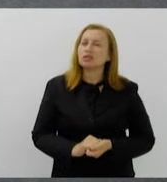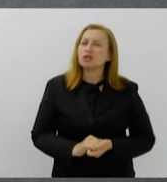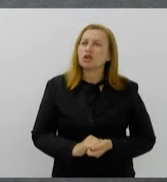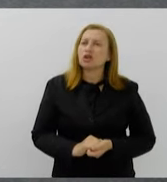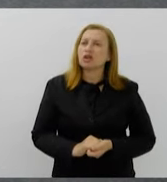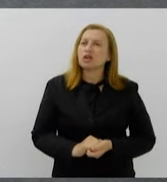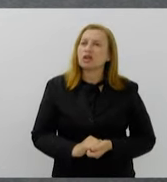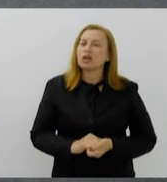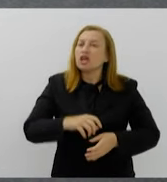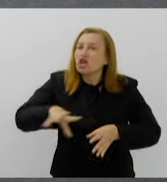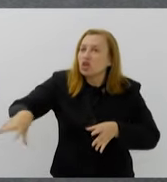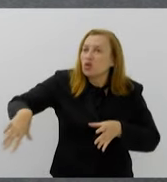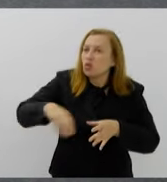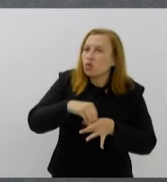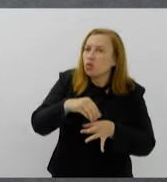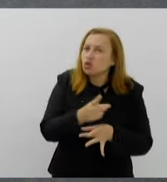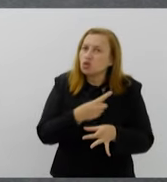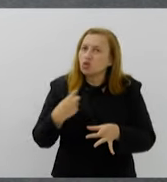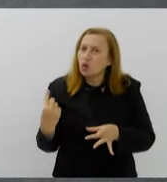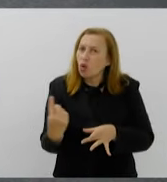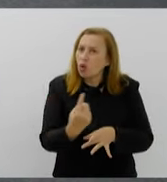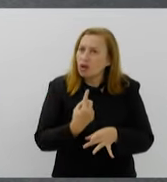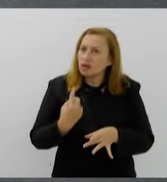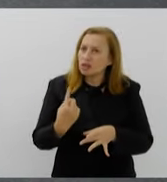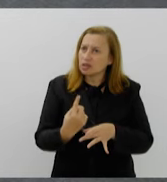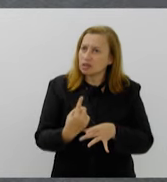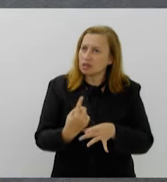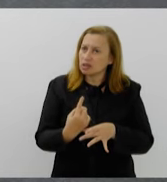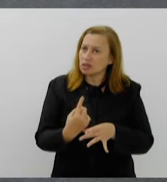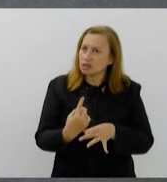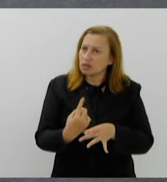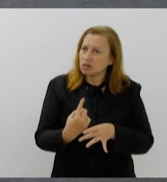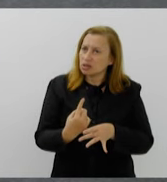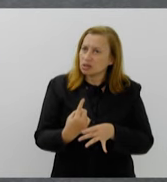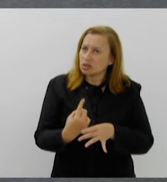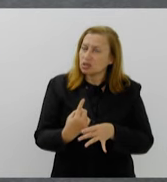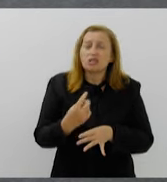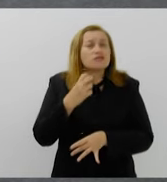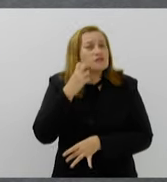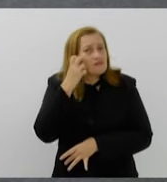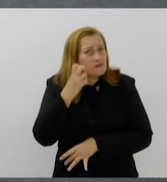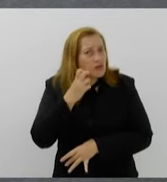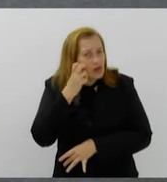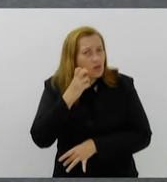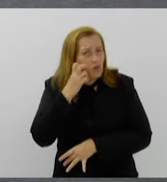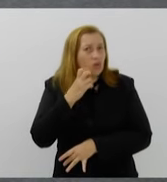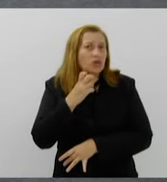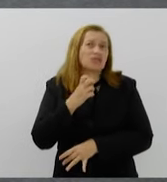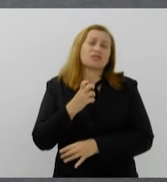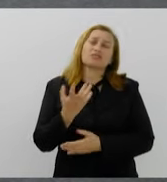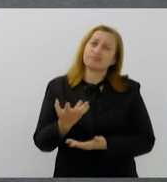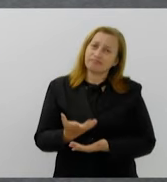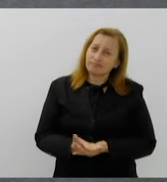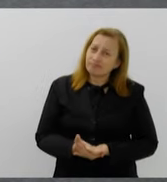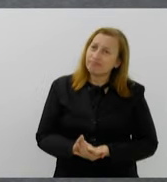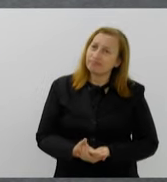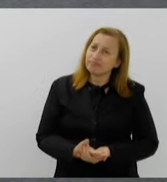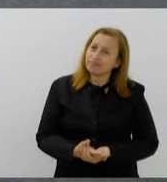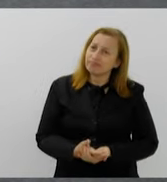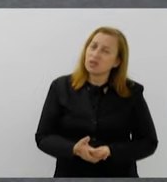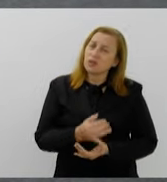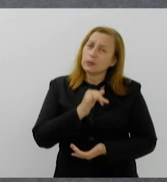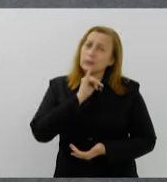nós numa situação de completo constrangimento no mínimo constrangimento